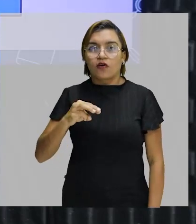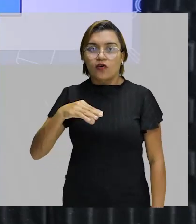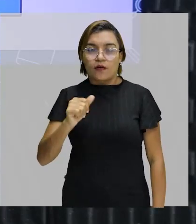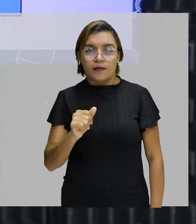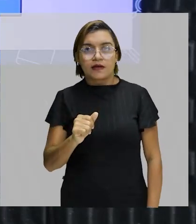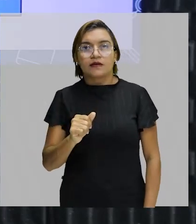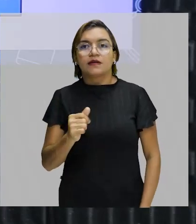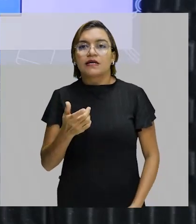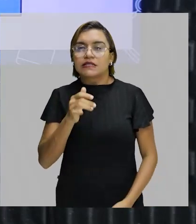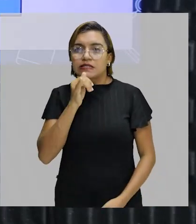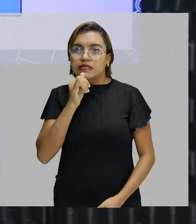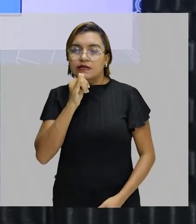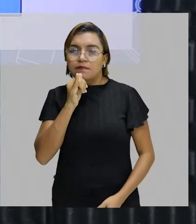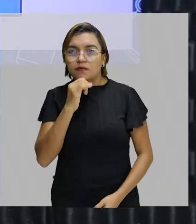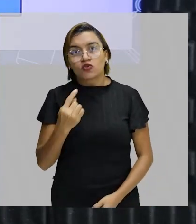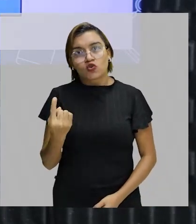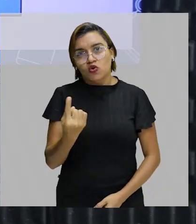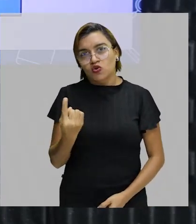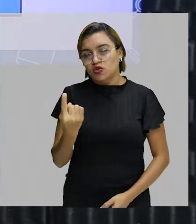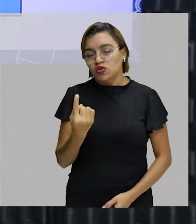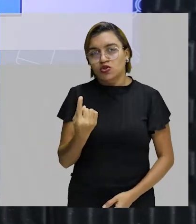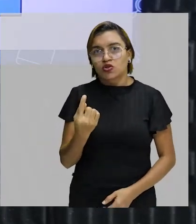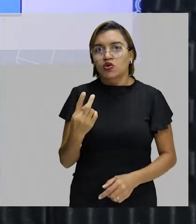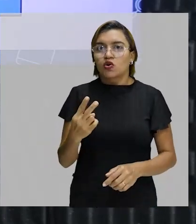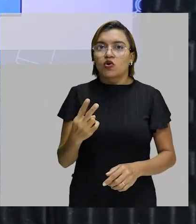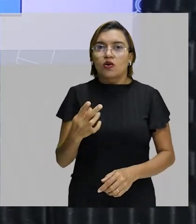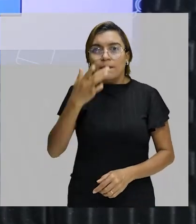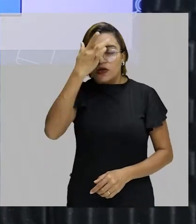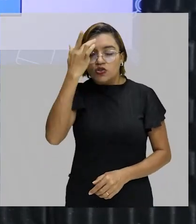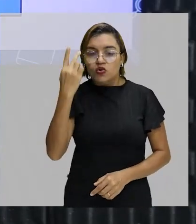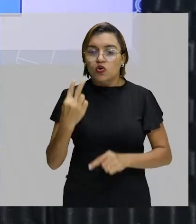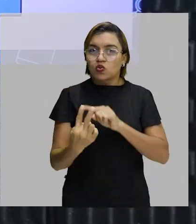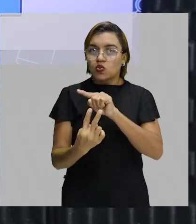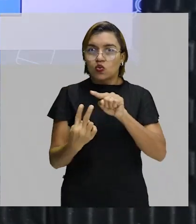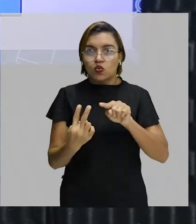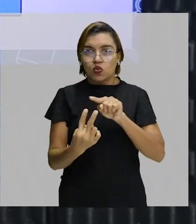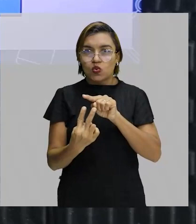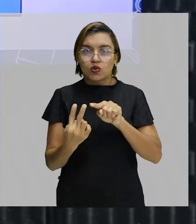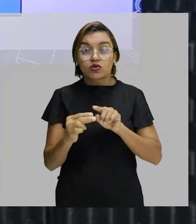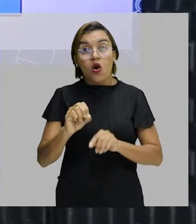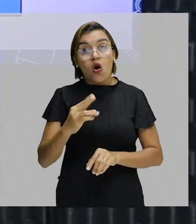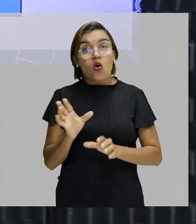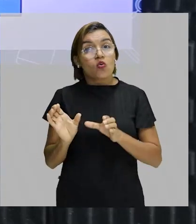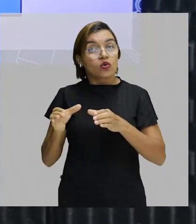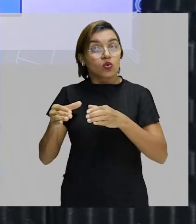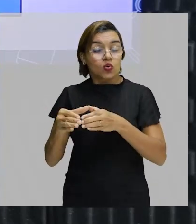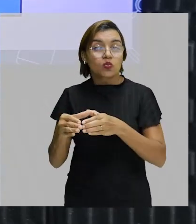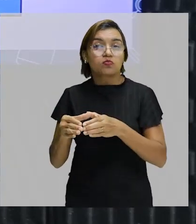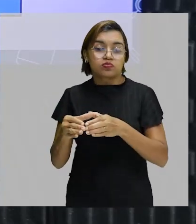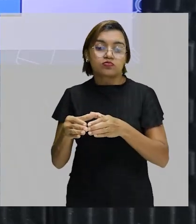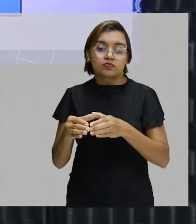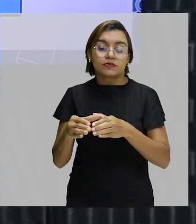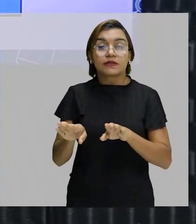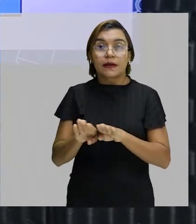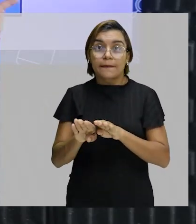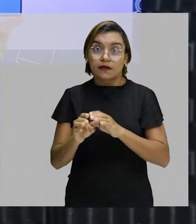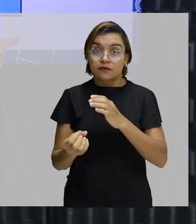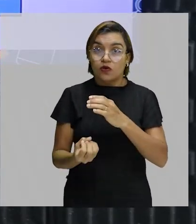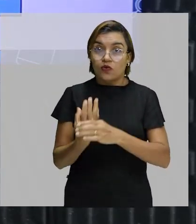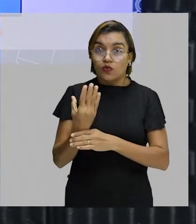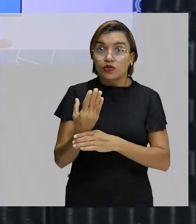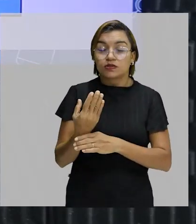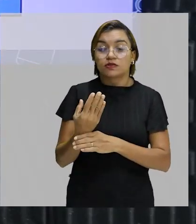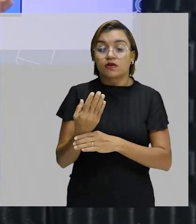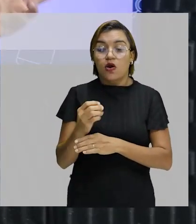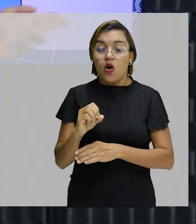vocês, que ela é solo, ela acontece em duplas, em grupo, em relação à origem, em relação à finalidade, se ela